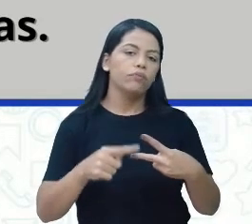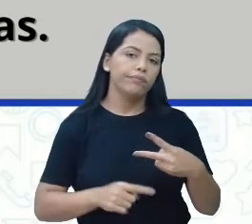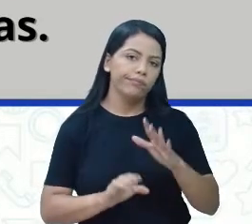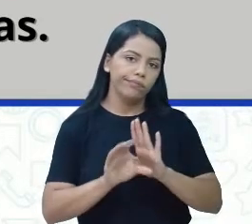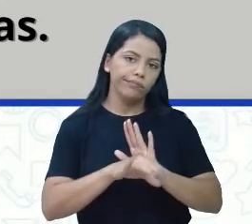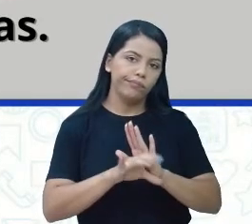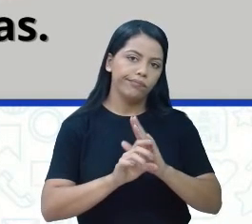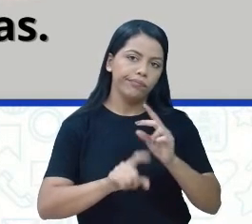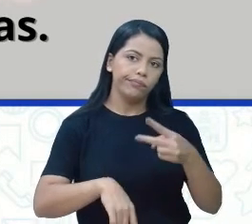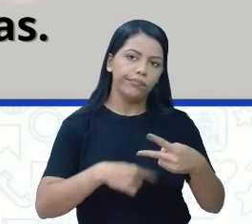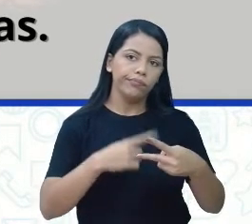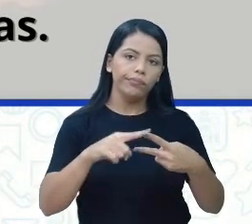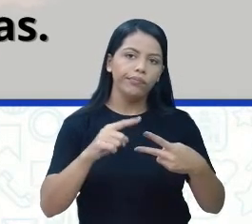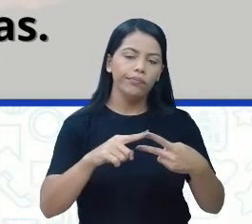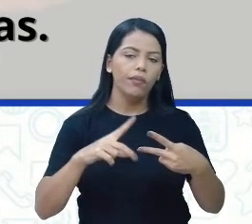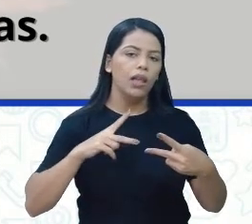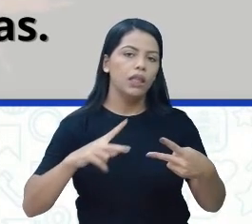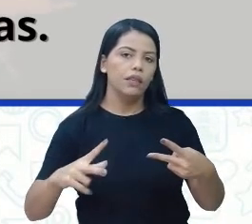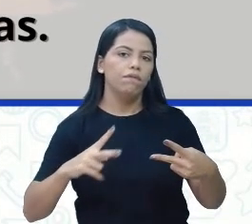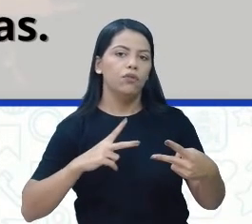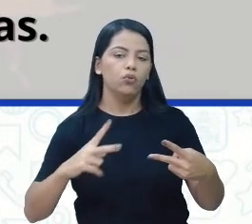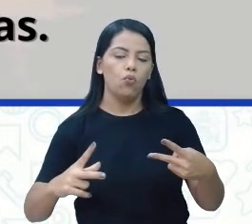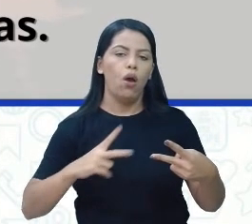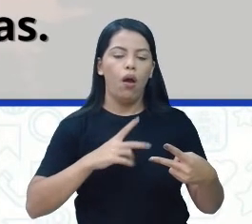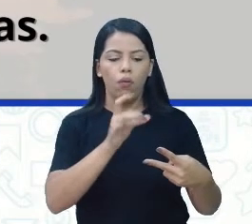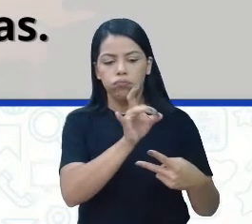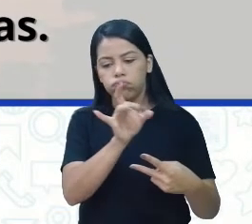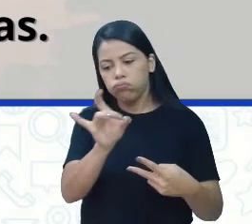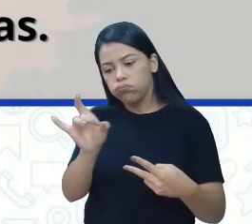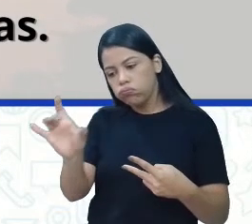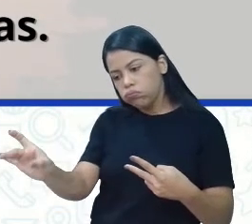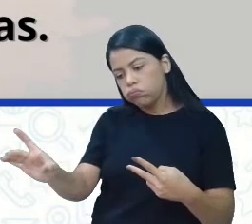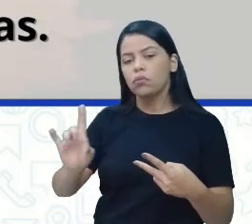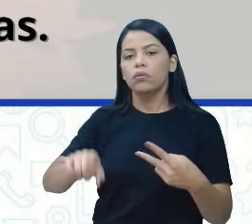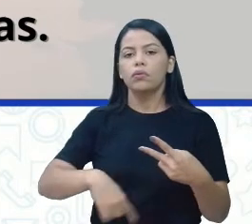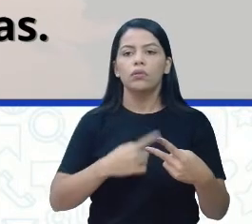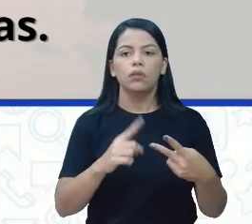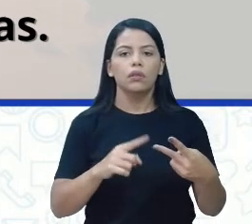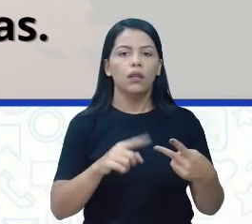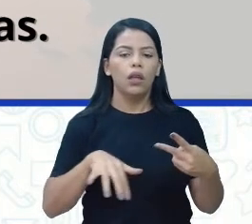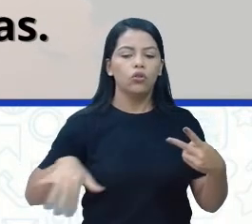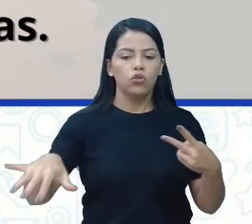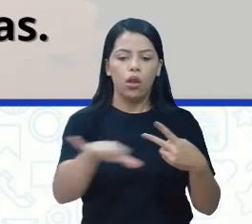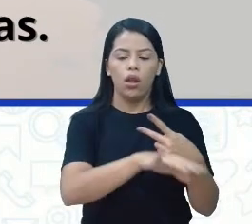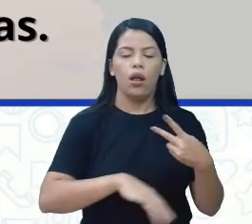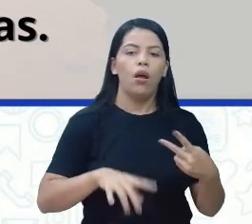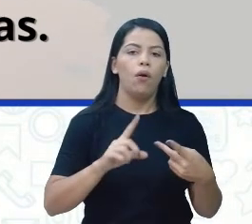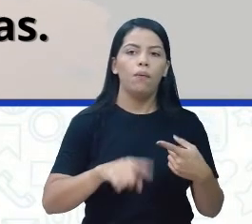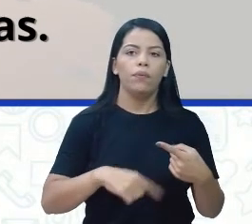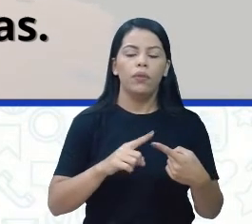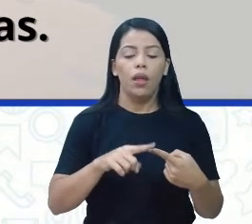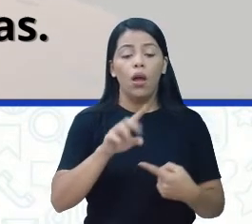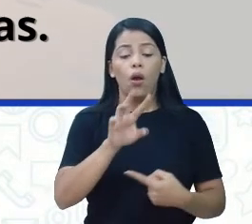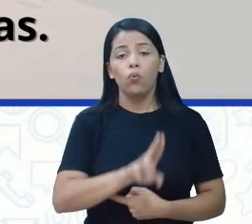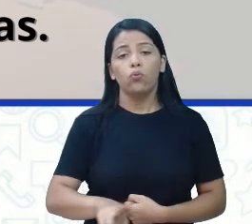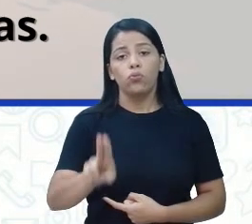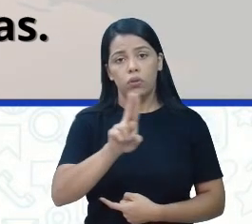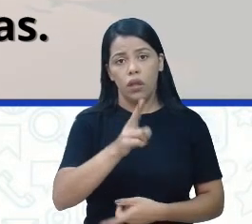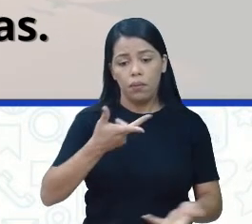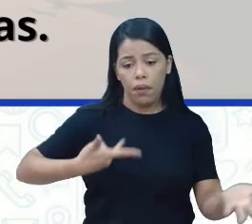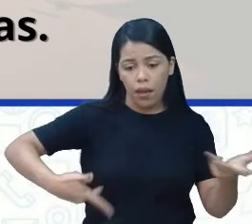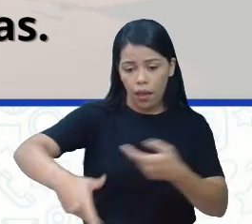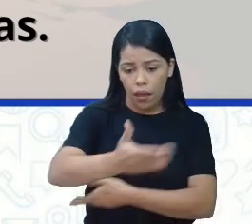Os meios de comunicações individuais e em massa, né? Os individuais são o quê, ó? Utilizados para as relações interpessoais,